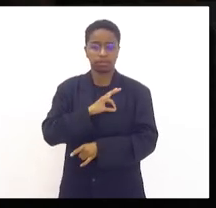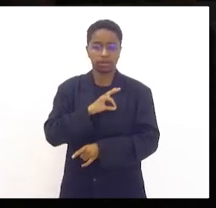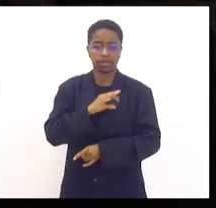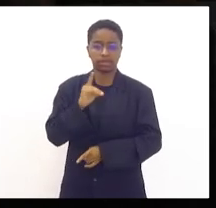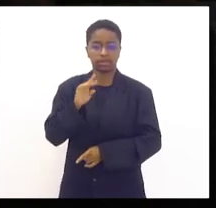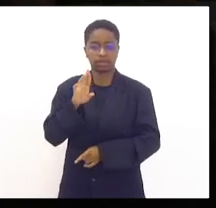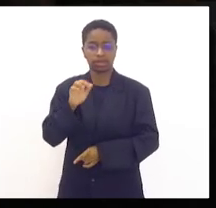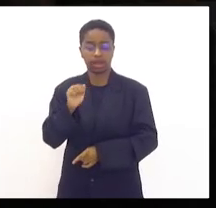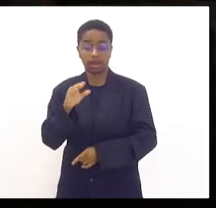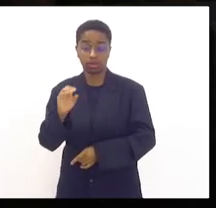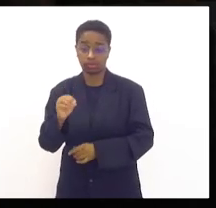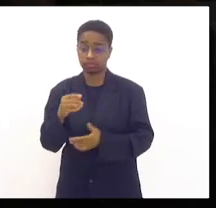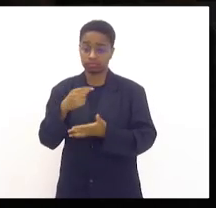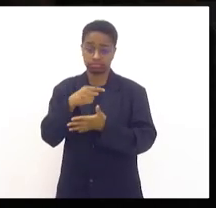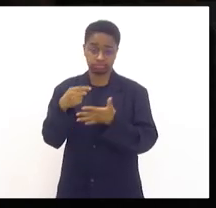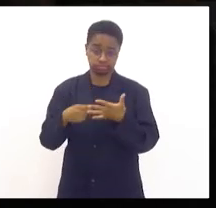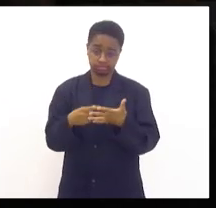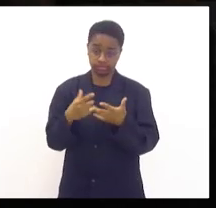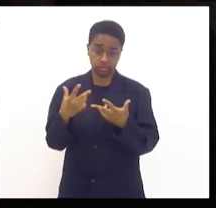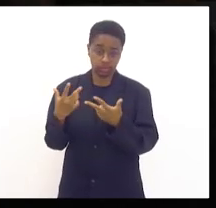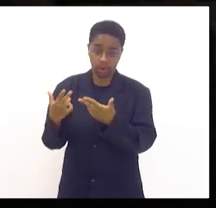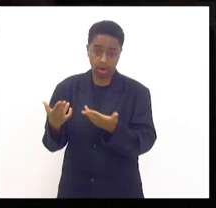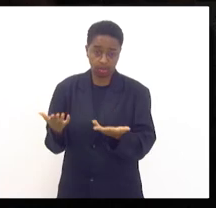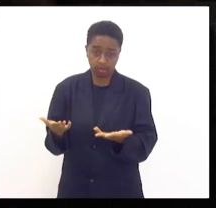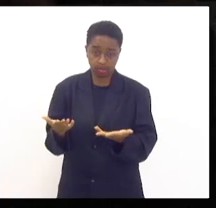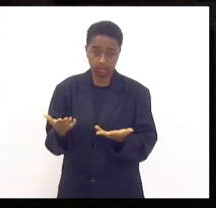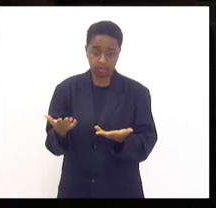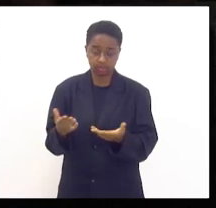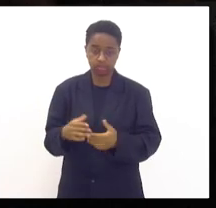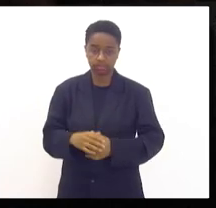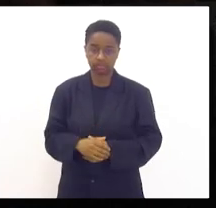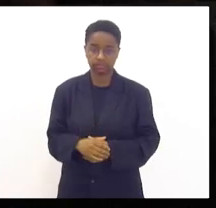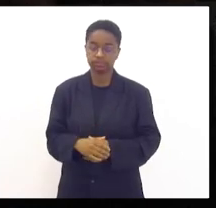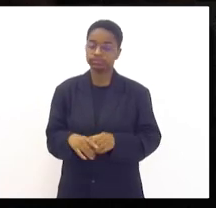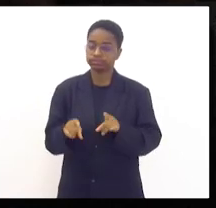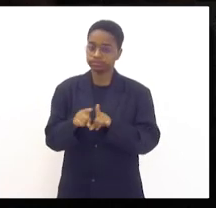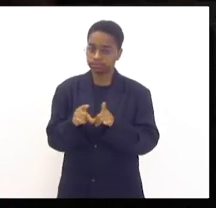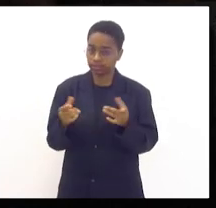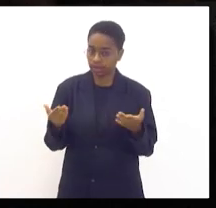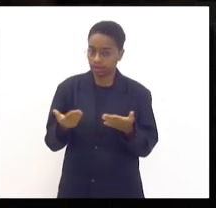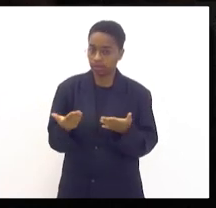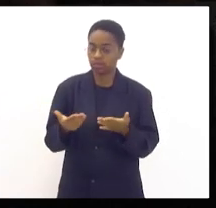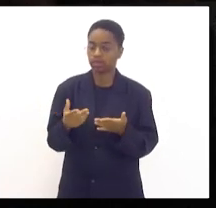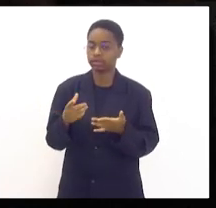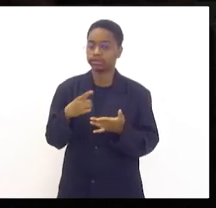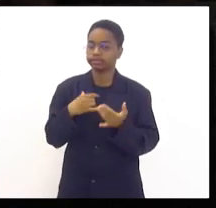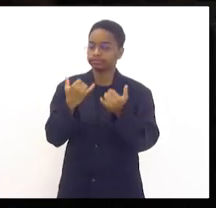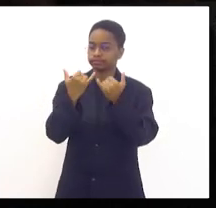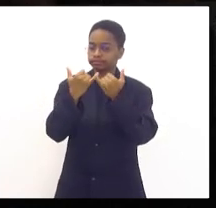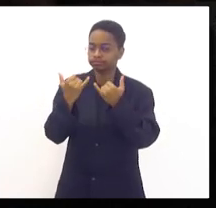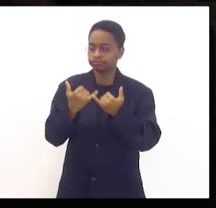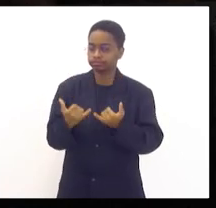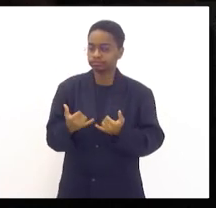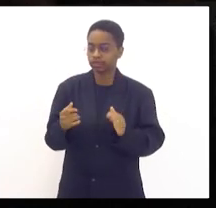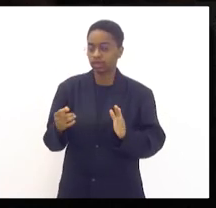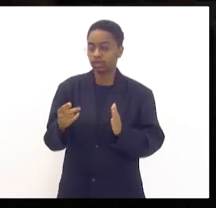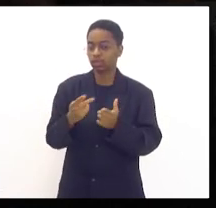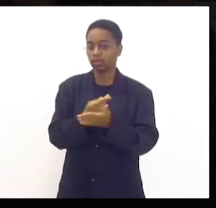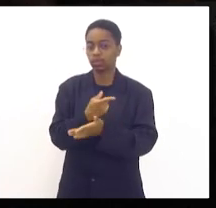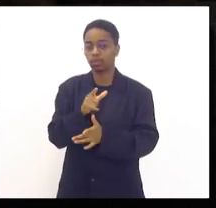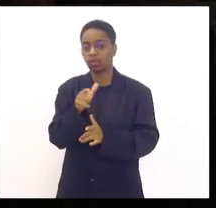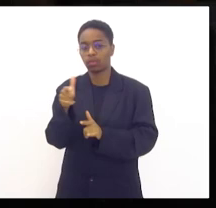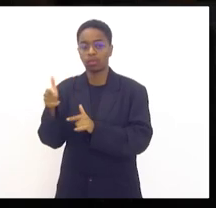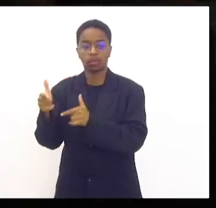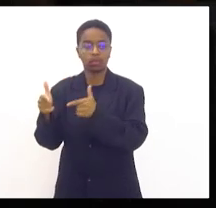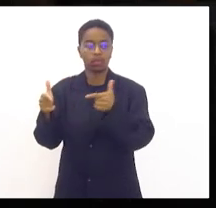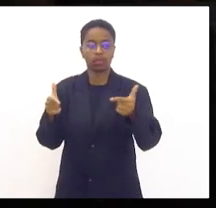E, seguramente, neste momento, fatos similares estão acontecendo em outros